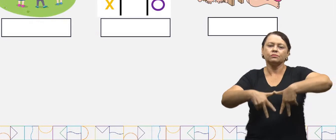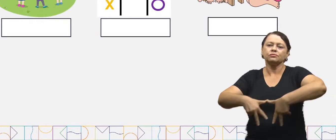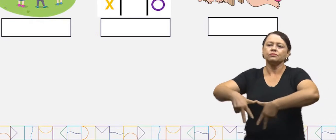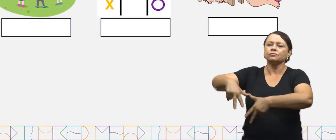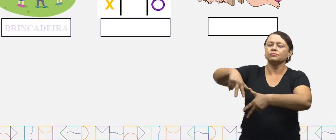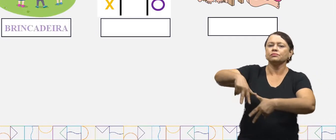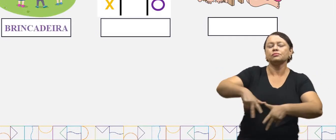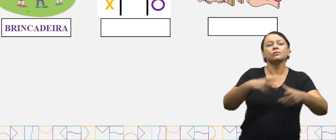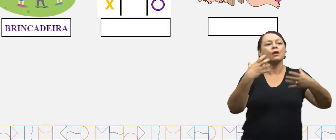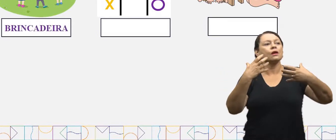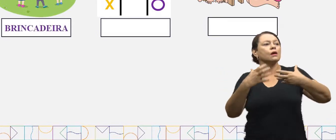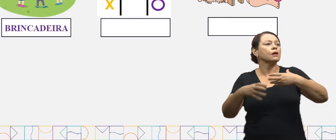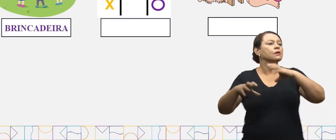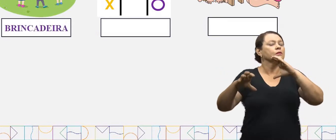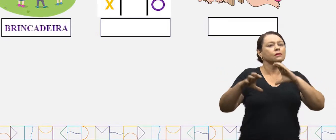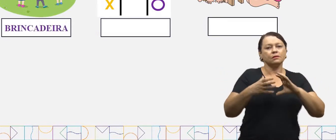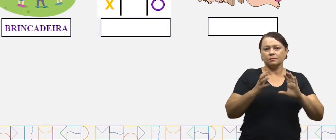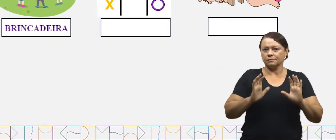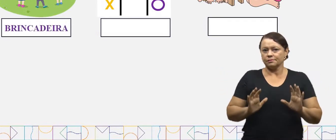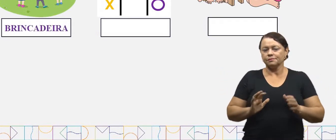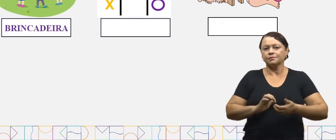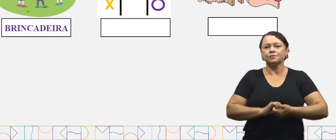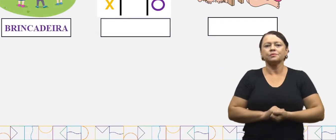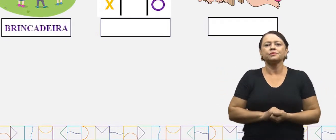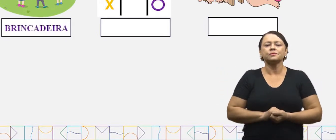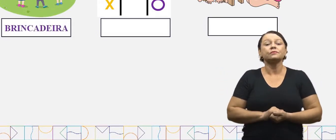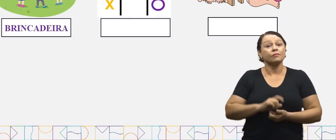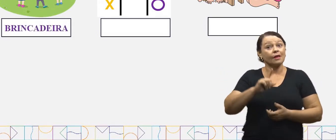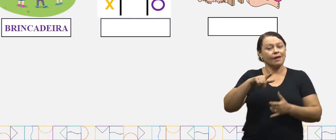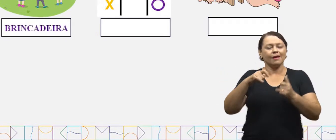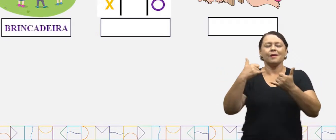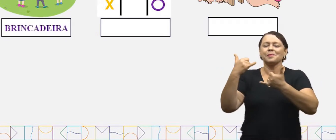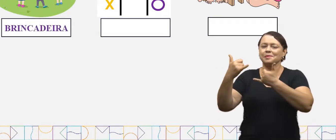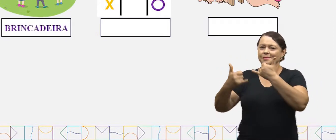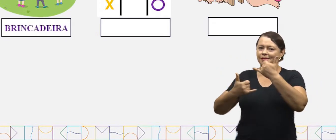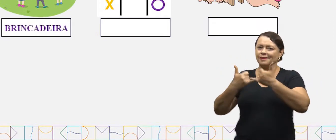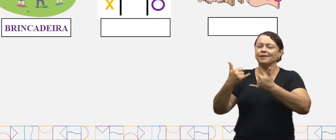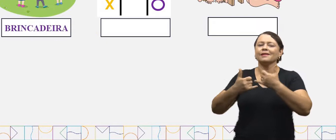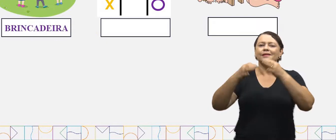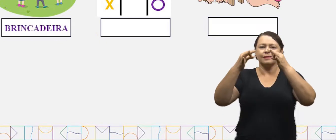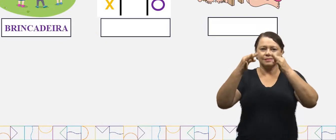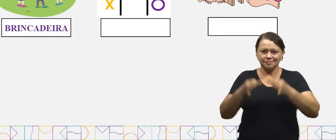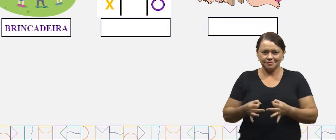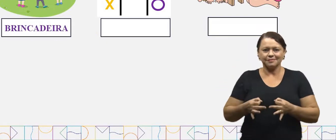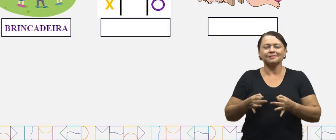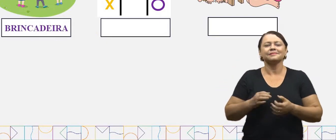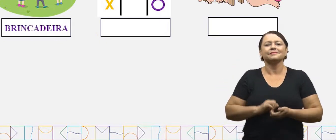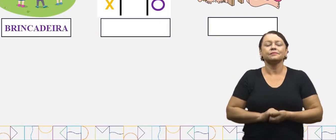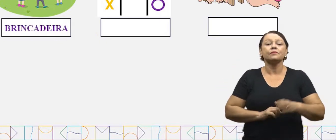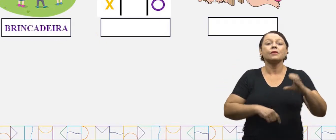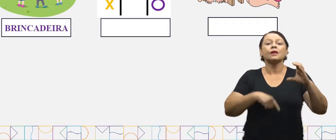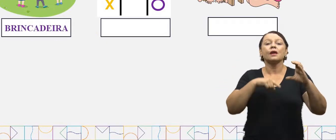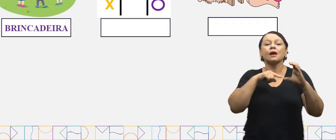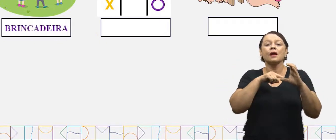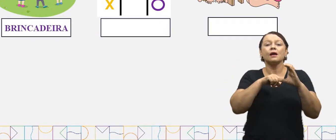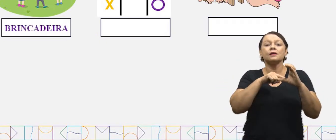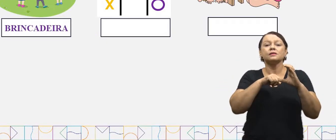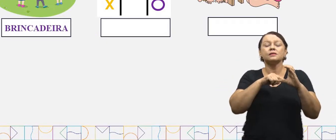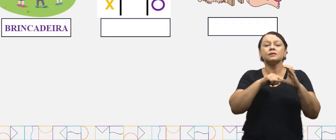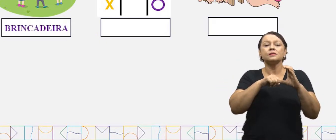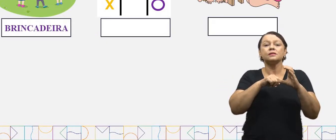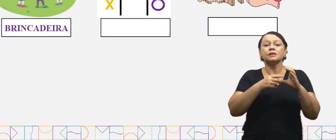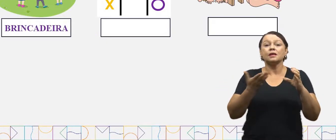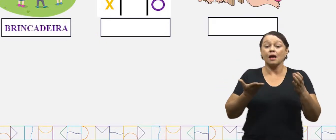final. Muito bem, é uma brincadeira. Alternativa C, que acabamos de brincar com a